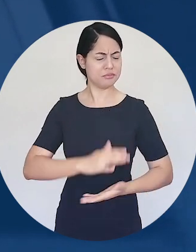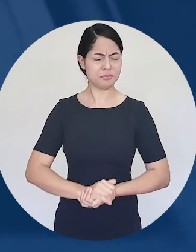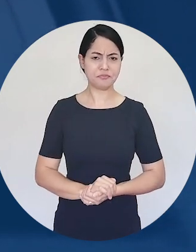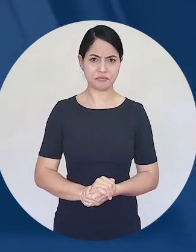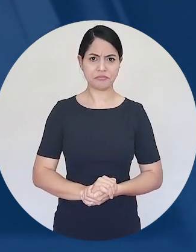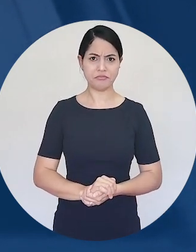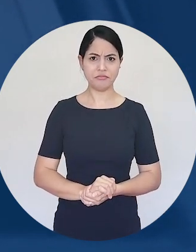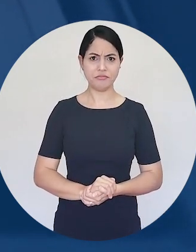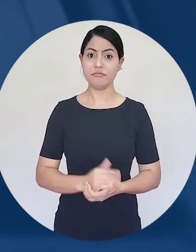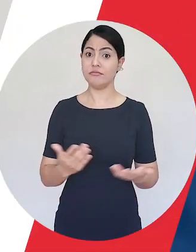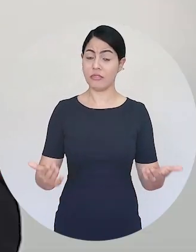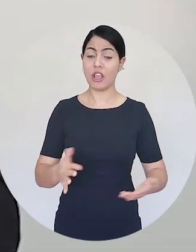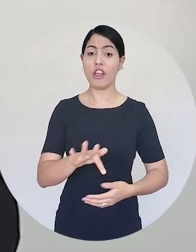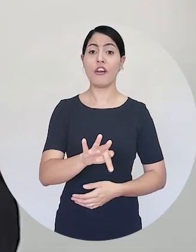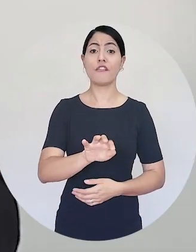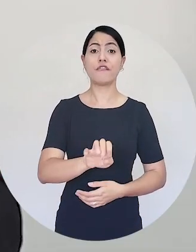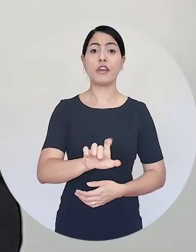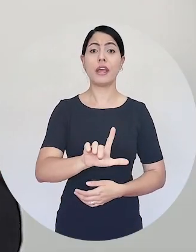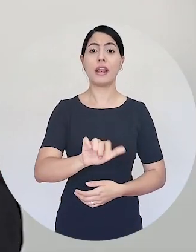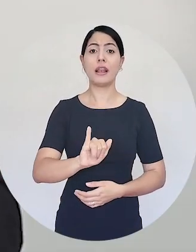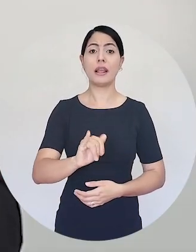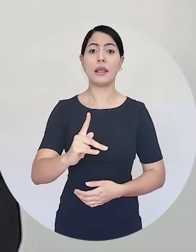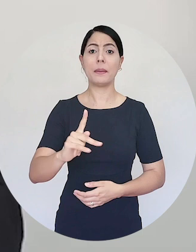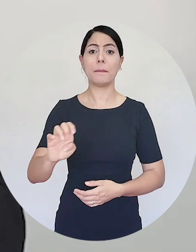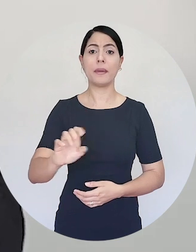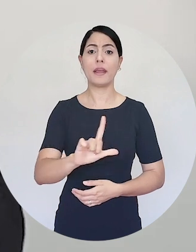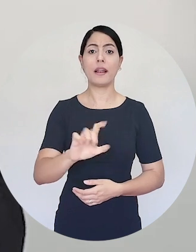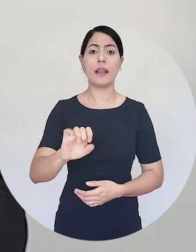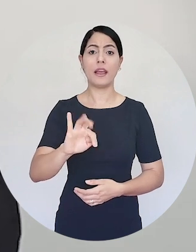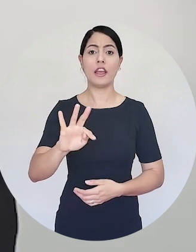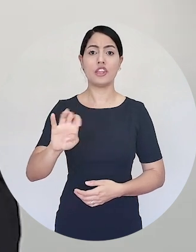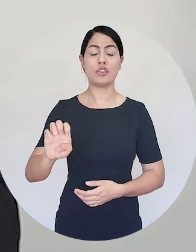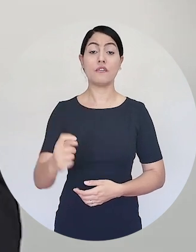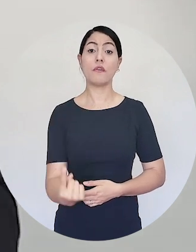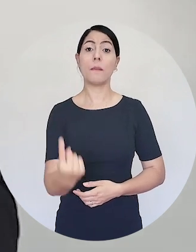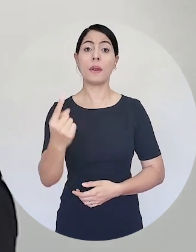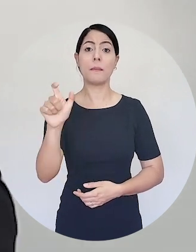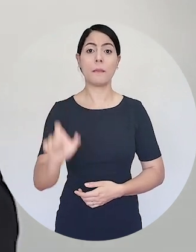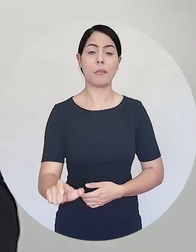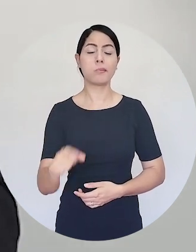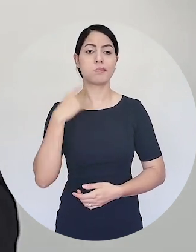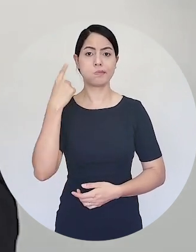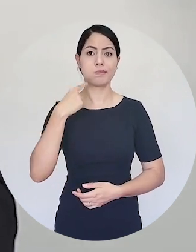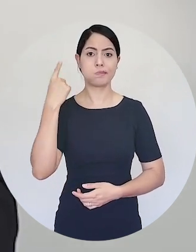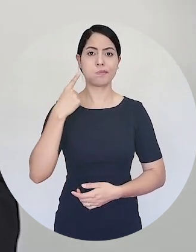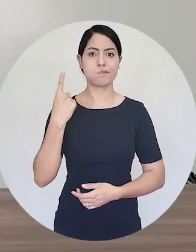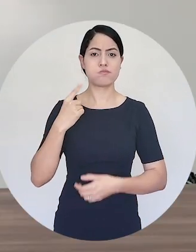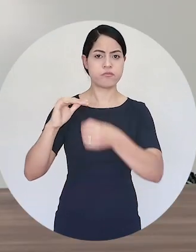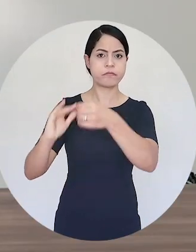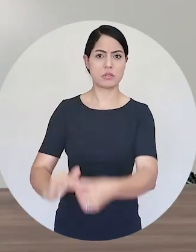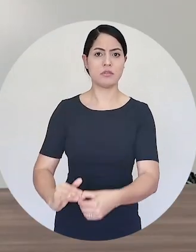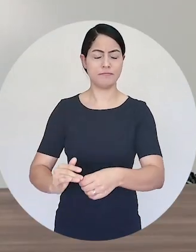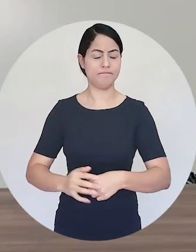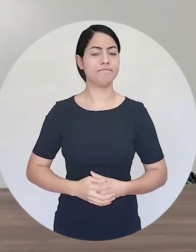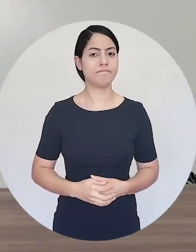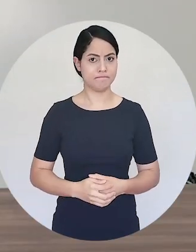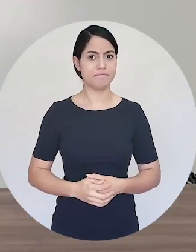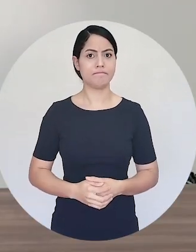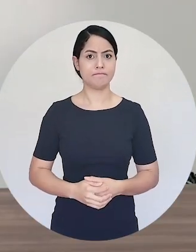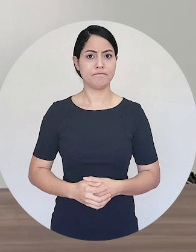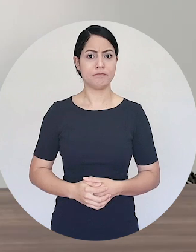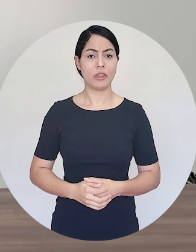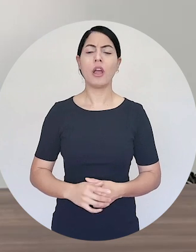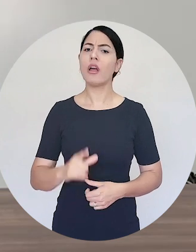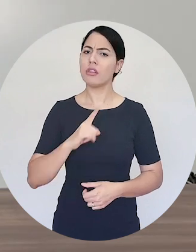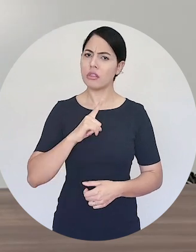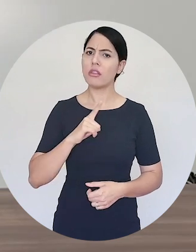polícia. Felipe Leite foi o primeiro advogado do grupo a ser destratado. Fui contratado pelos familiares